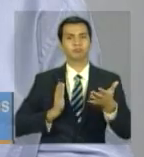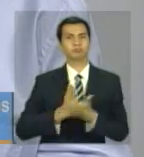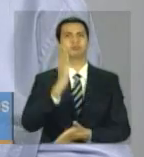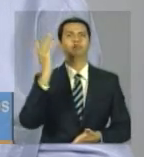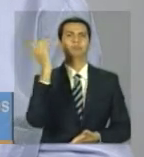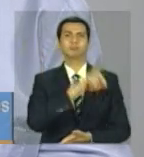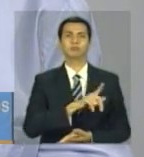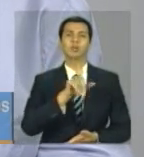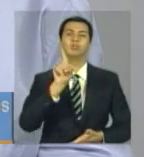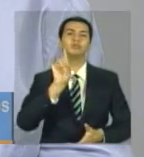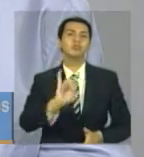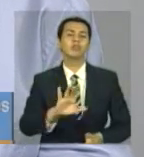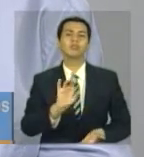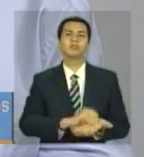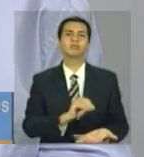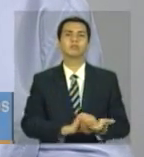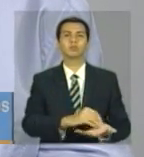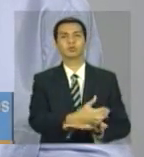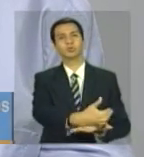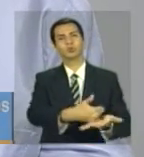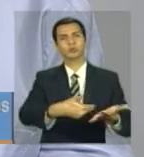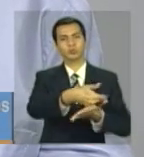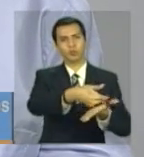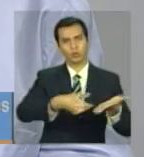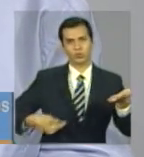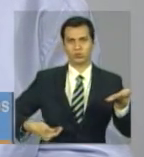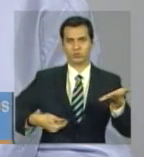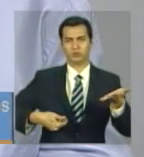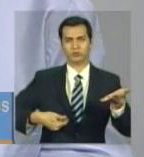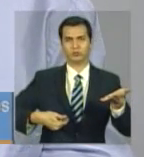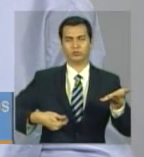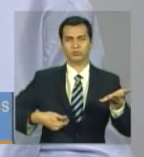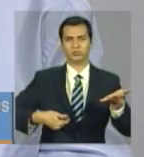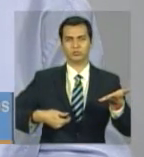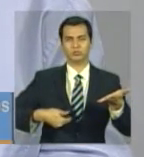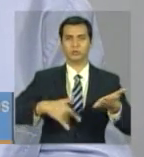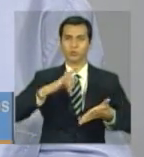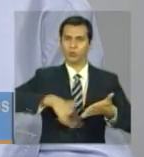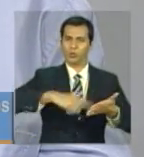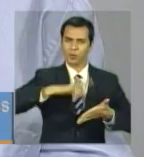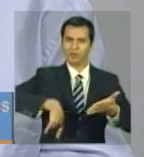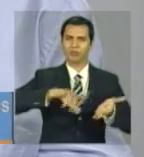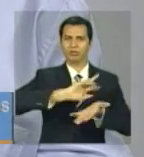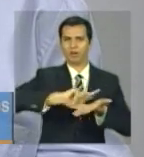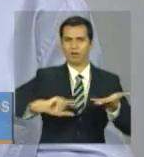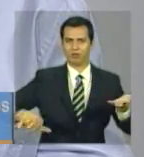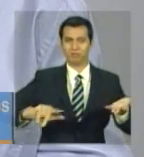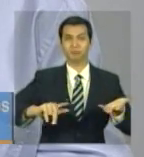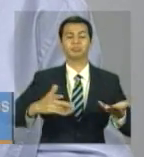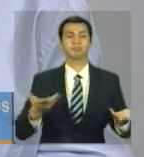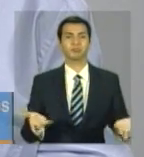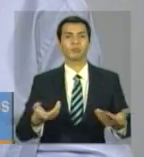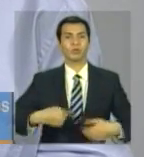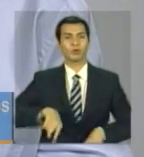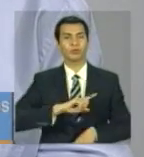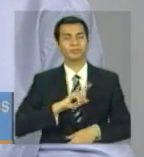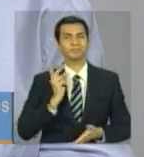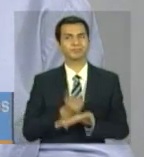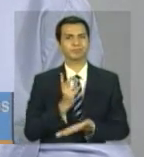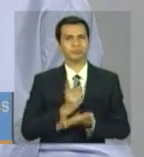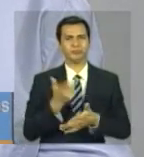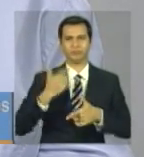a documentação, né? Nós temos enfrentado os maiores problemas que nós enfrentamos, talvez, é a questão da legalização do imóvel,